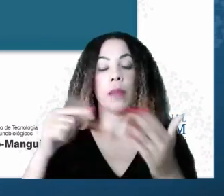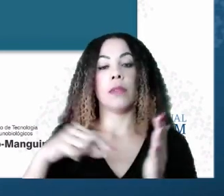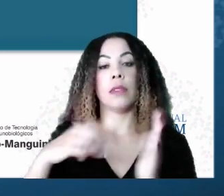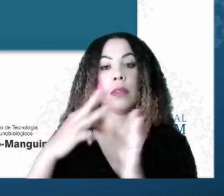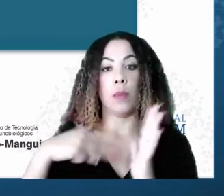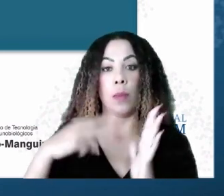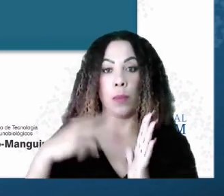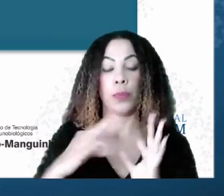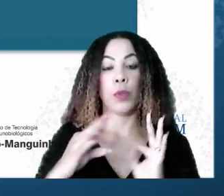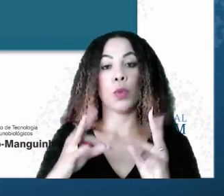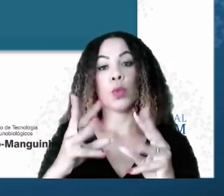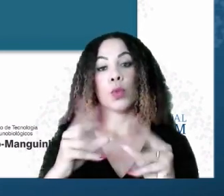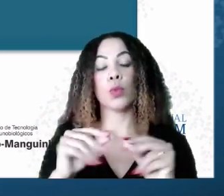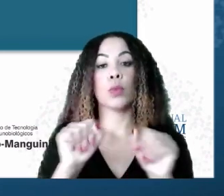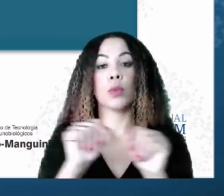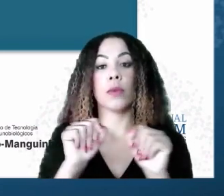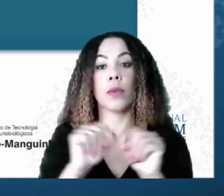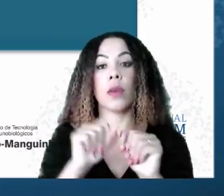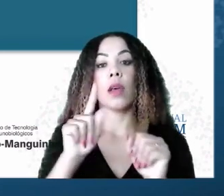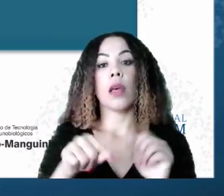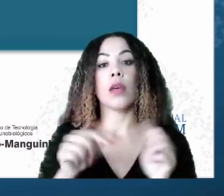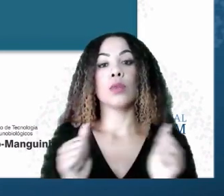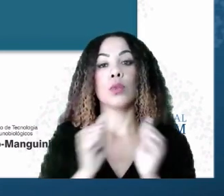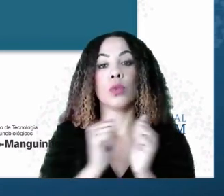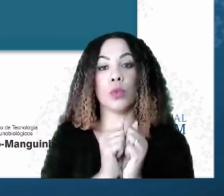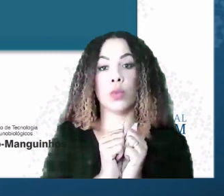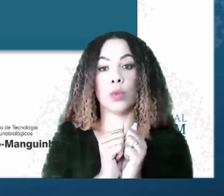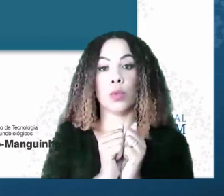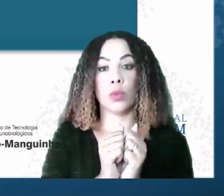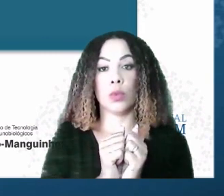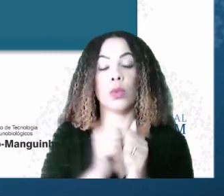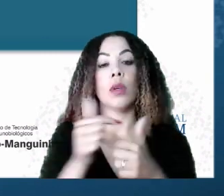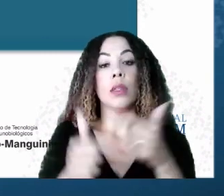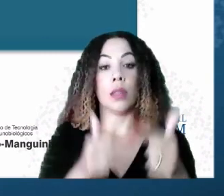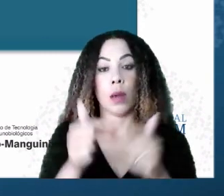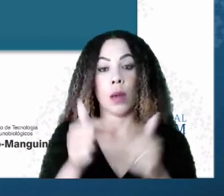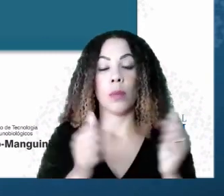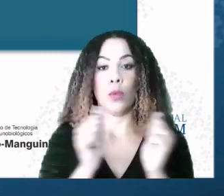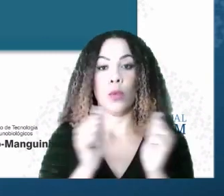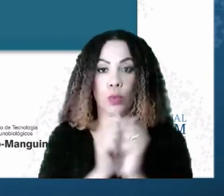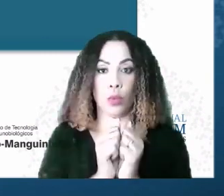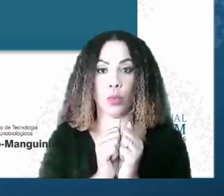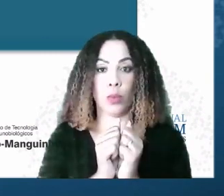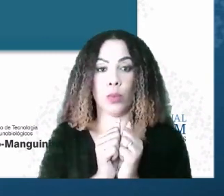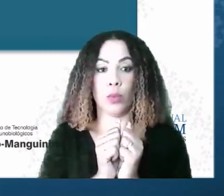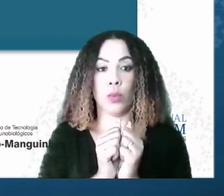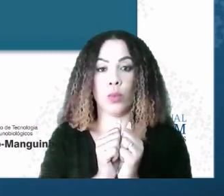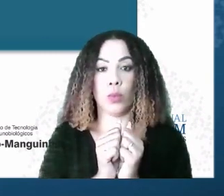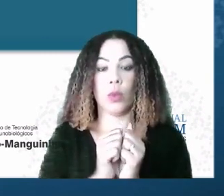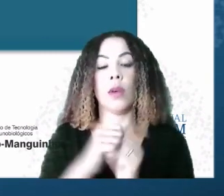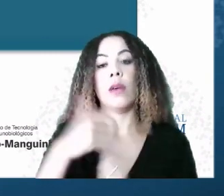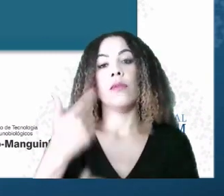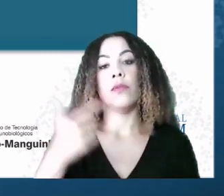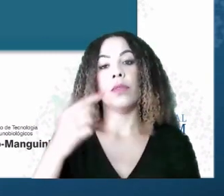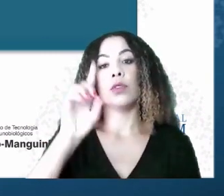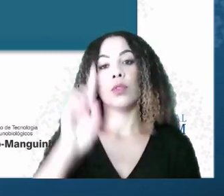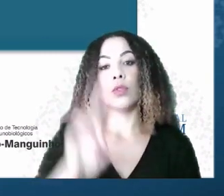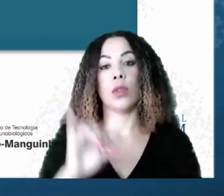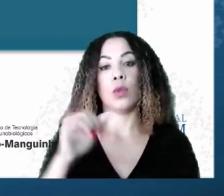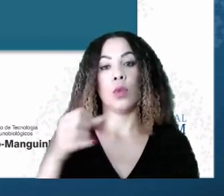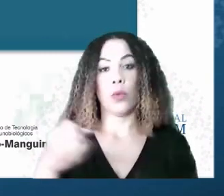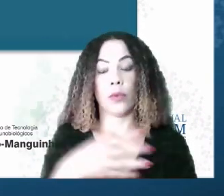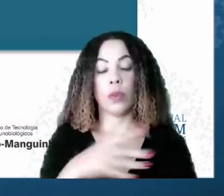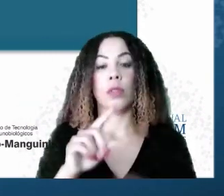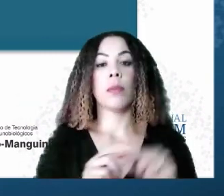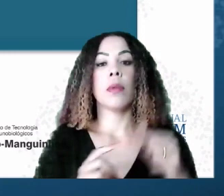isso feito em conjunto, um trabalho conjunto entre a Vice-Diretoria de Inovação e a